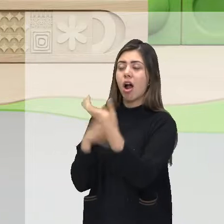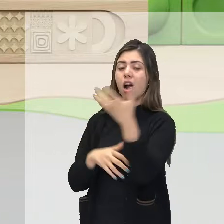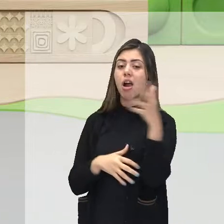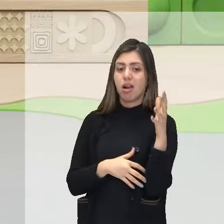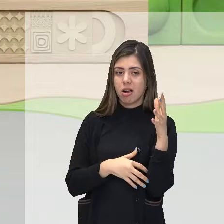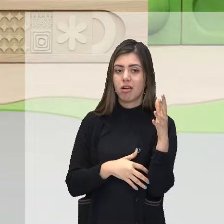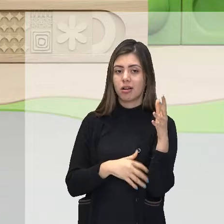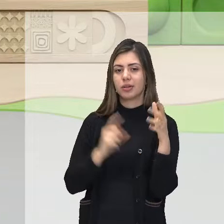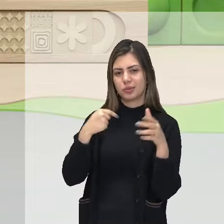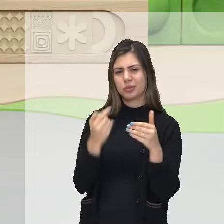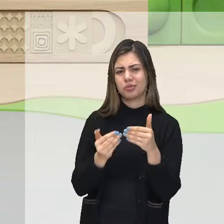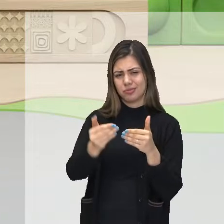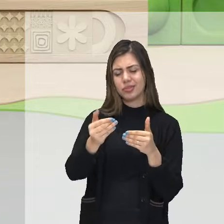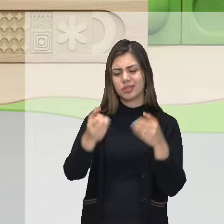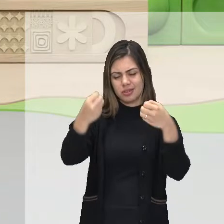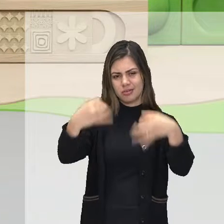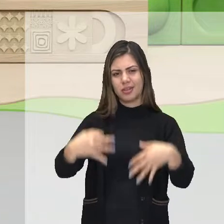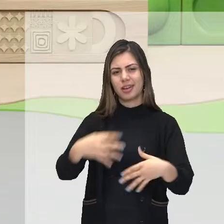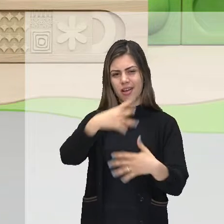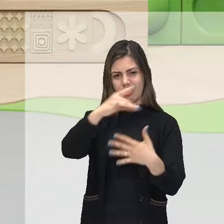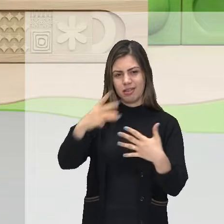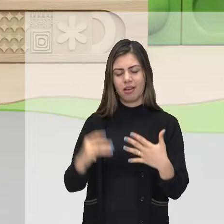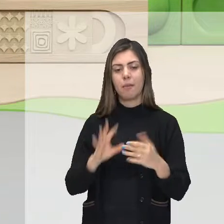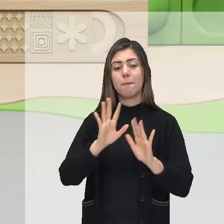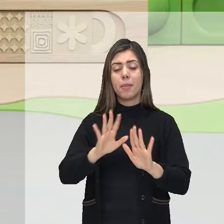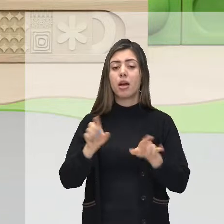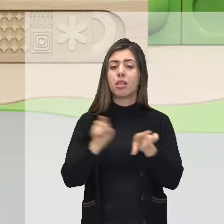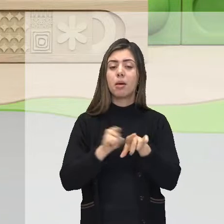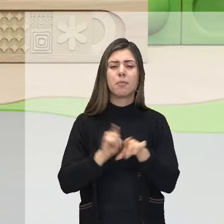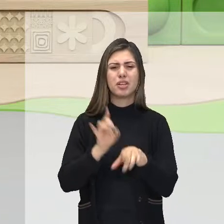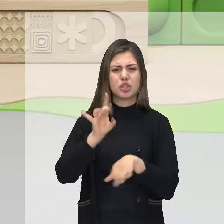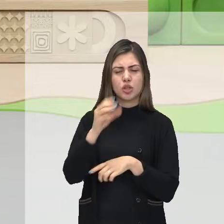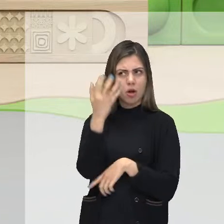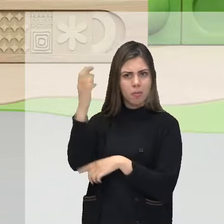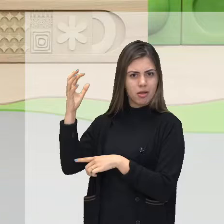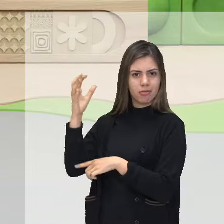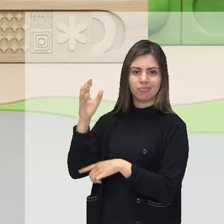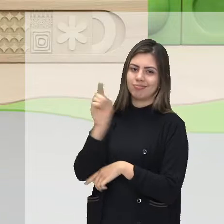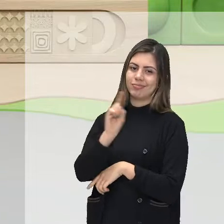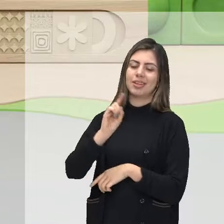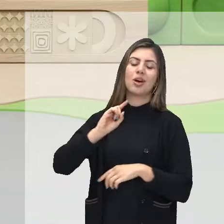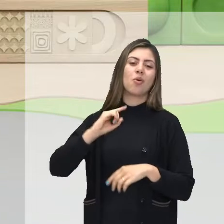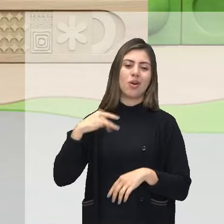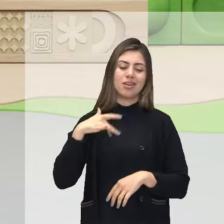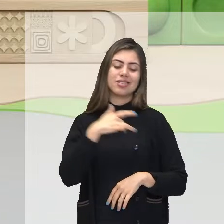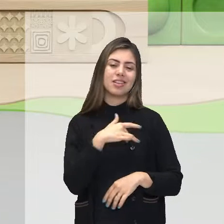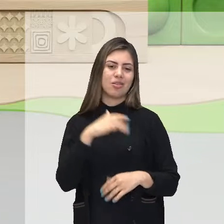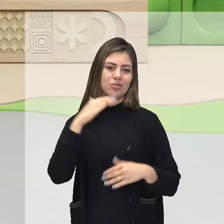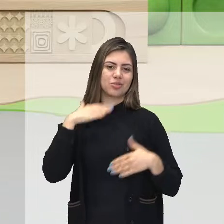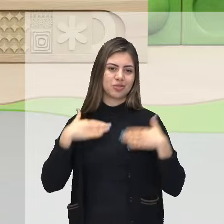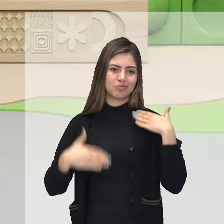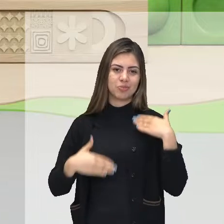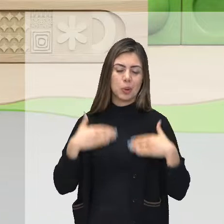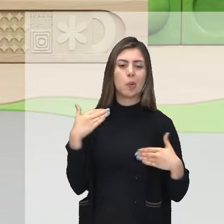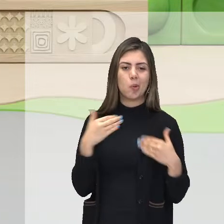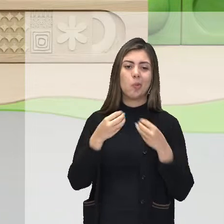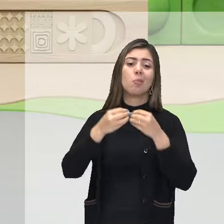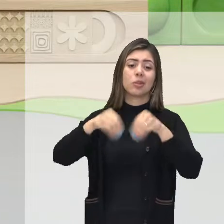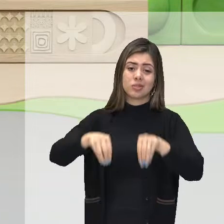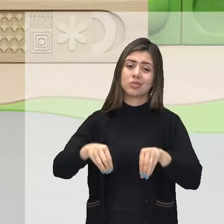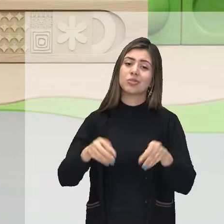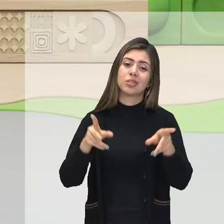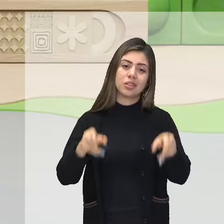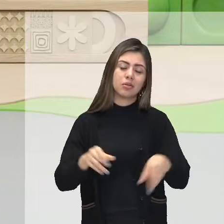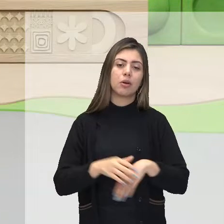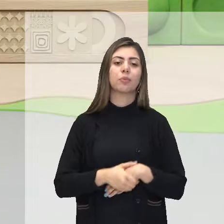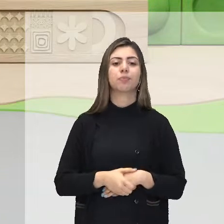né? E é isso que a gente vai ver na nossa aula, mas eles também fazem mal à nossa saúde, certo? E vamos ver